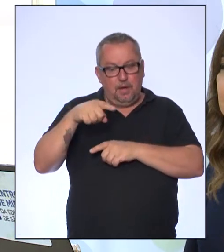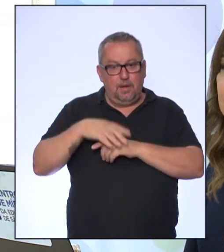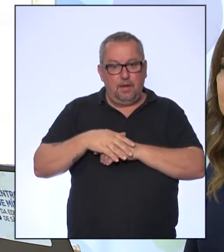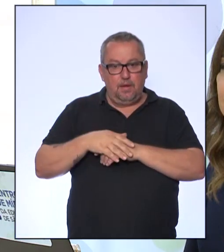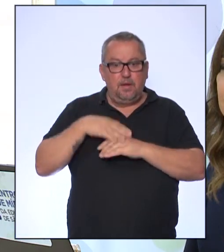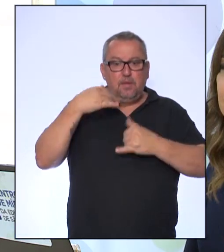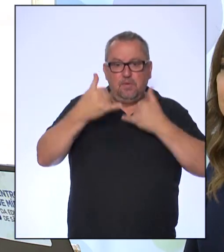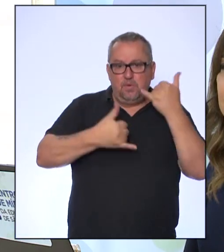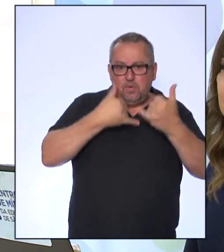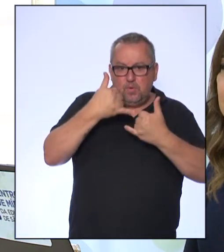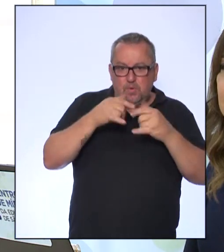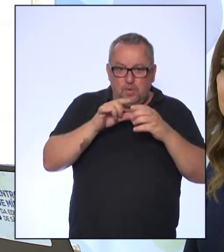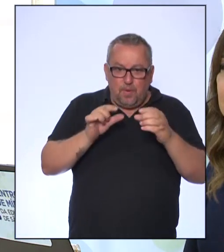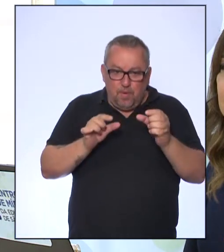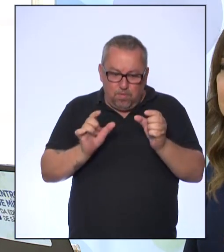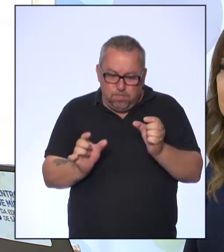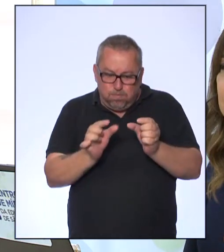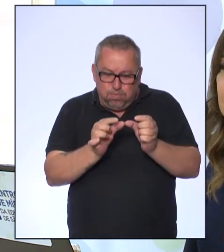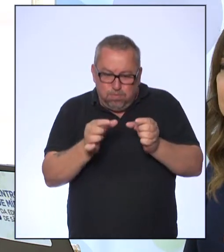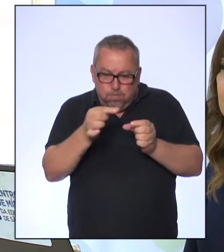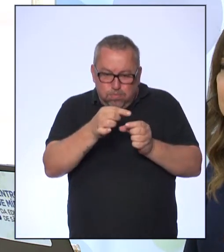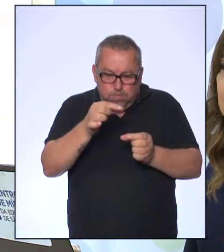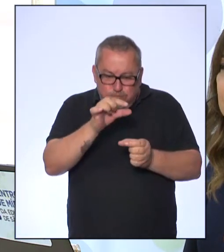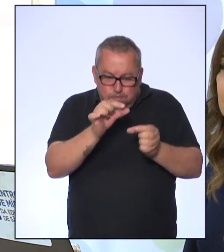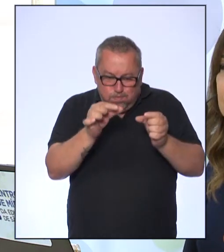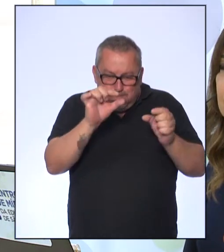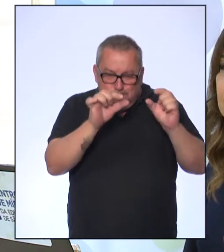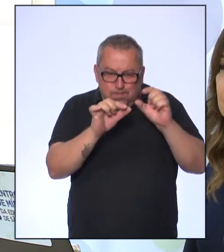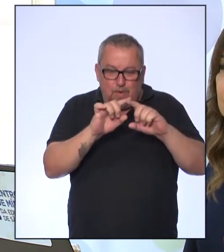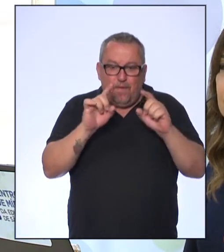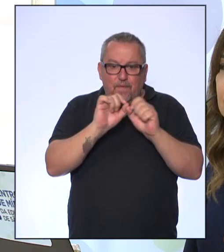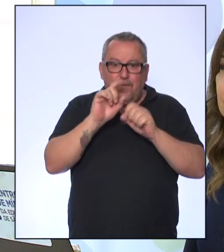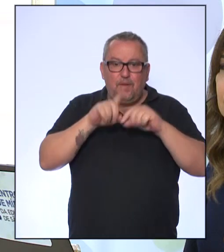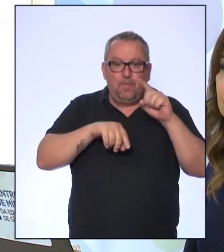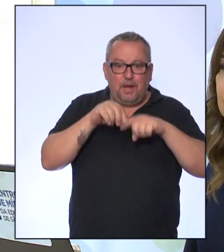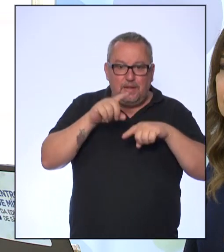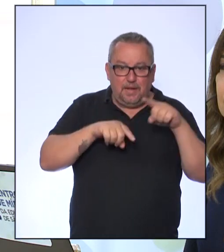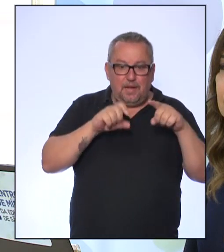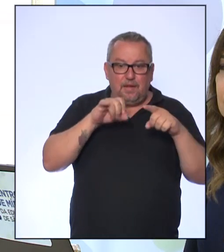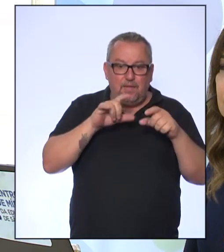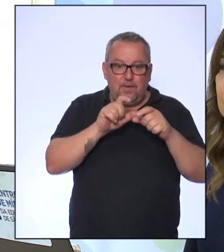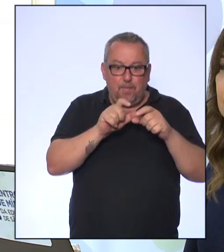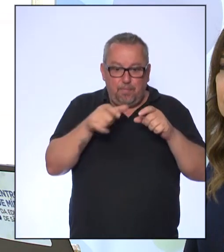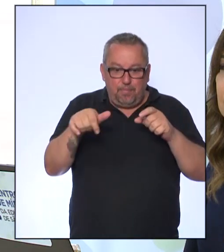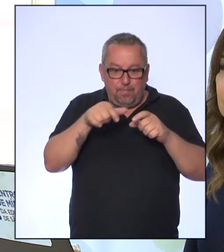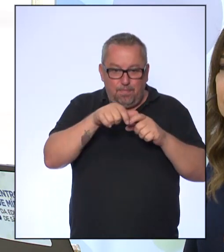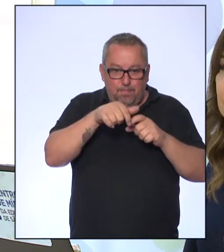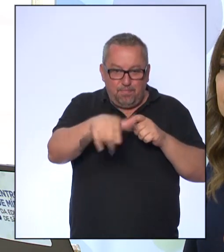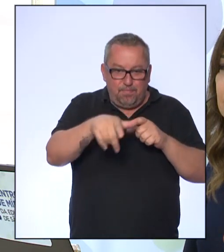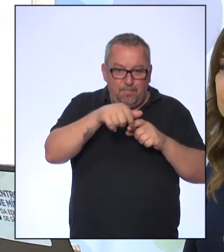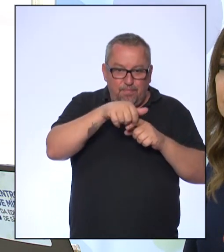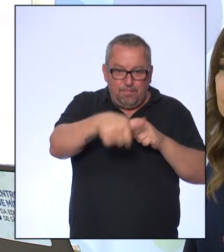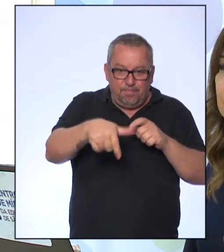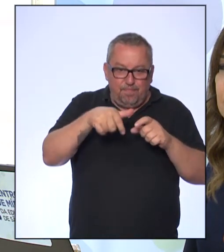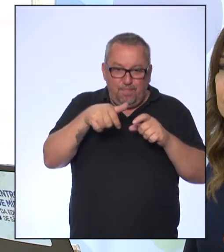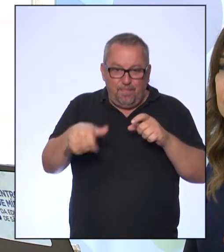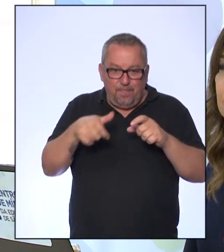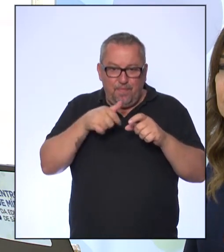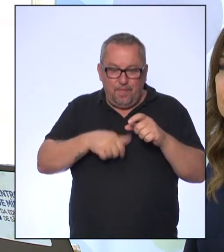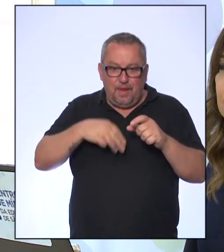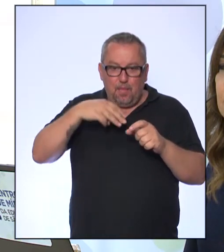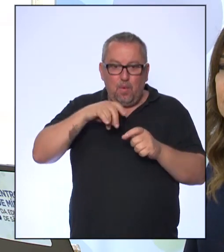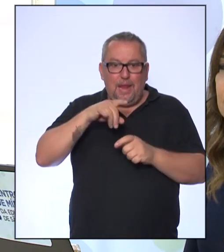aquele brinquedinho que você pegou lá as pecinhas, formou a matéria. Se você começar a desconectar as pecinhas, são as moléculas, e